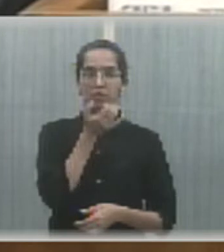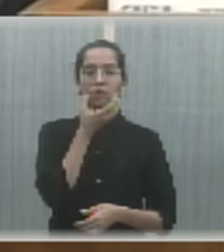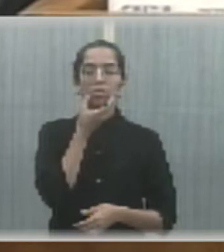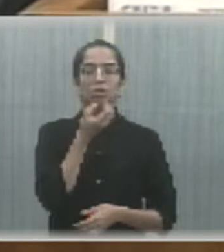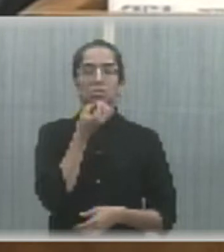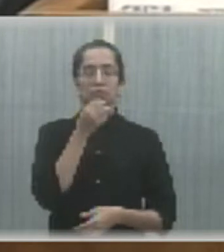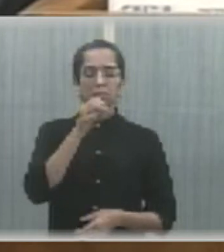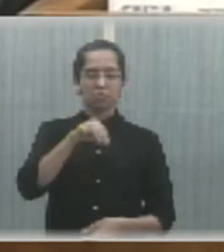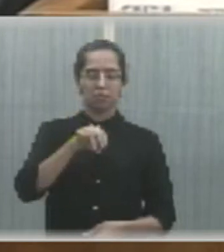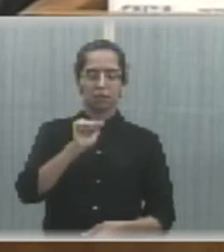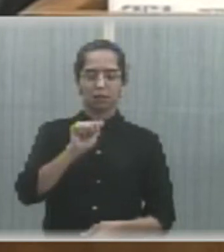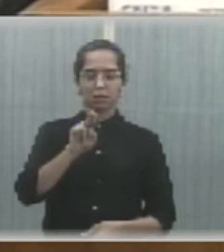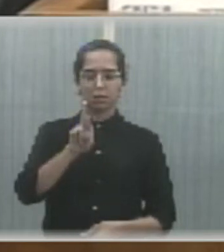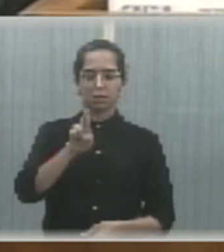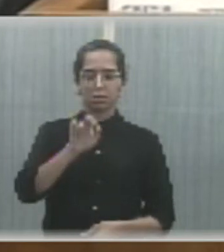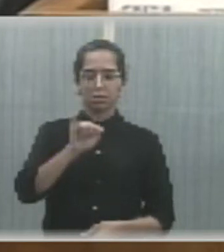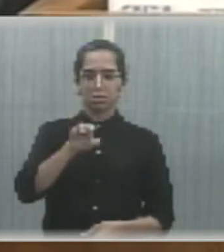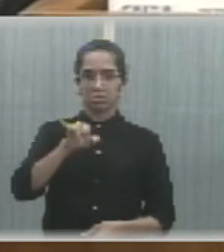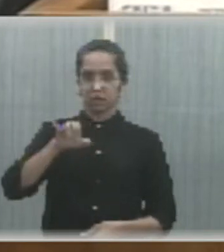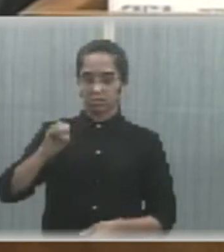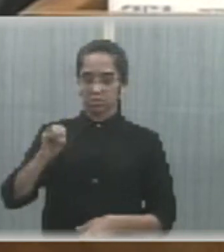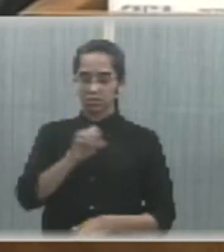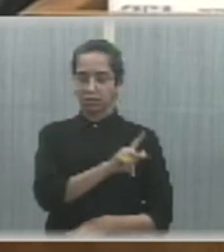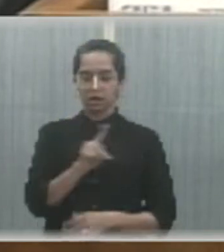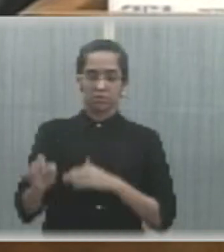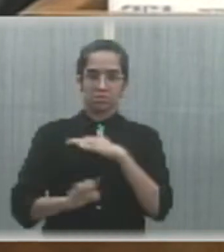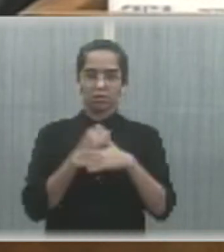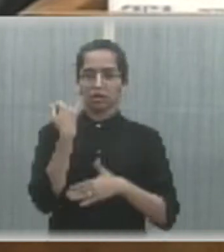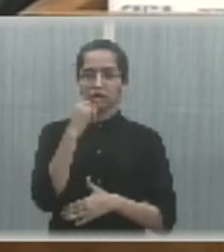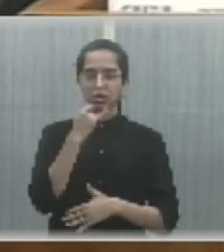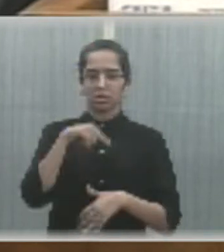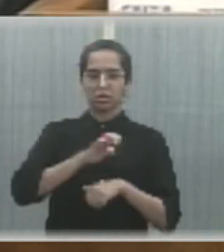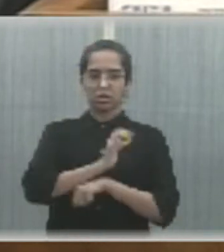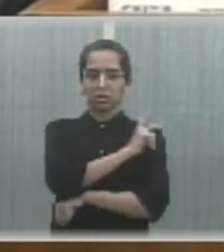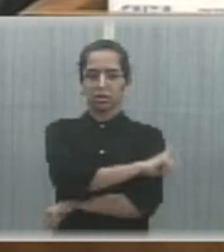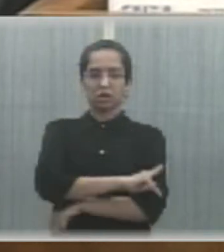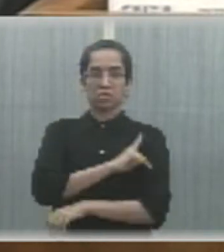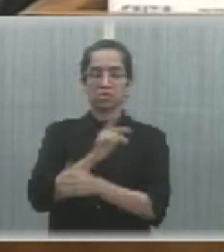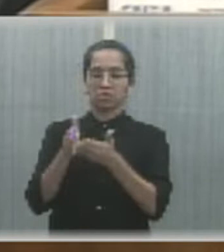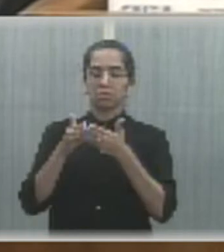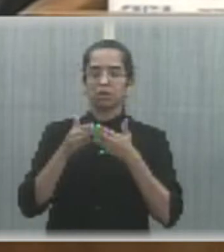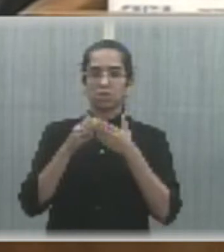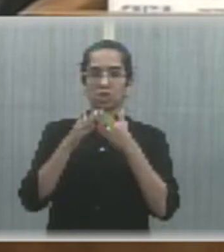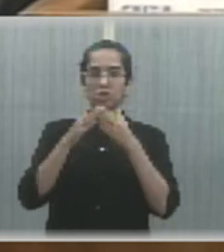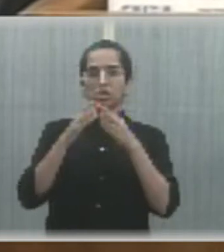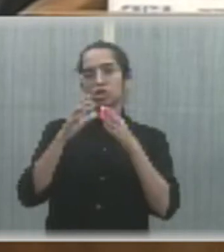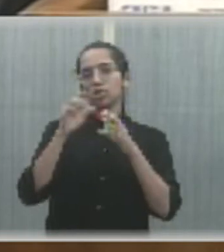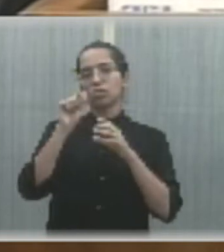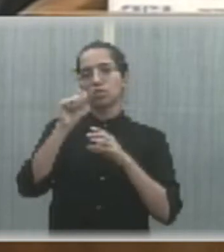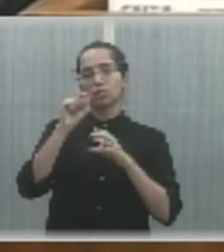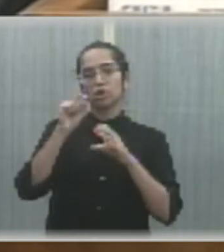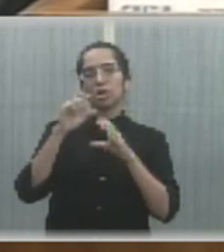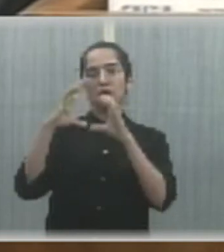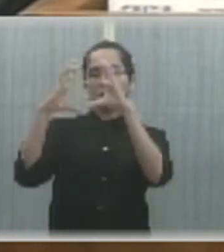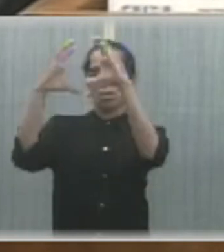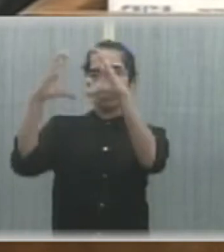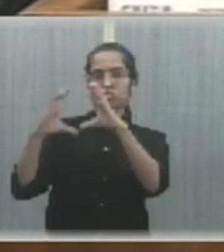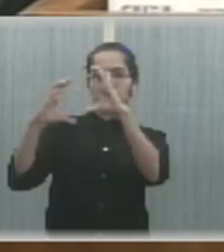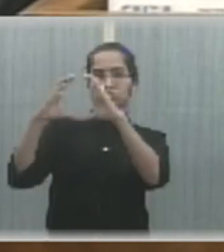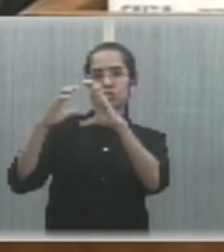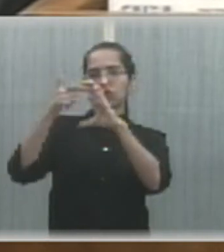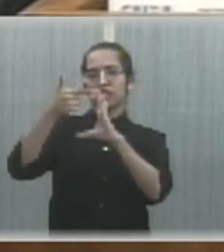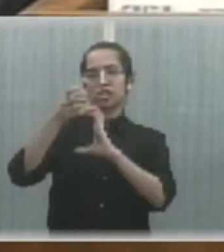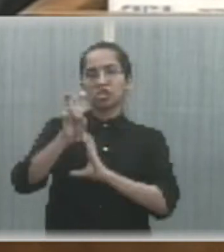Veloso, presidente da Equatorial do Estado do Piauí, a solicitação de um transformador de energia de capacidade de